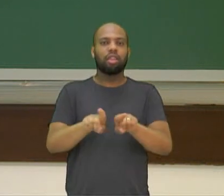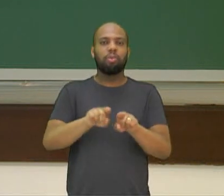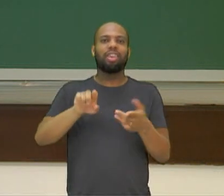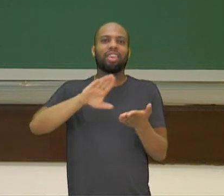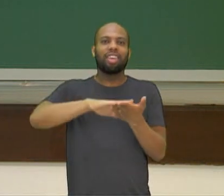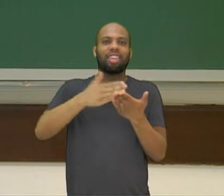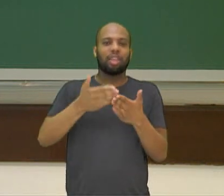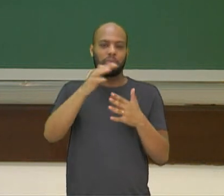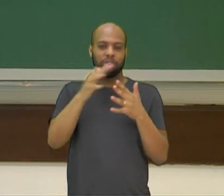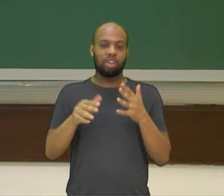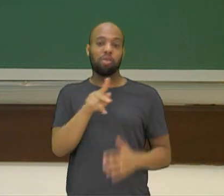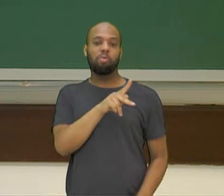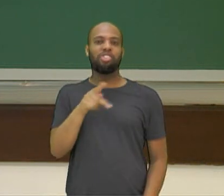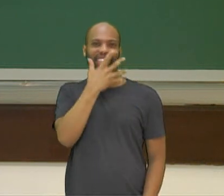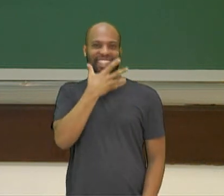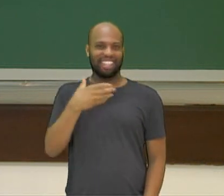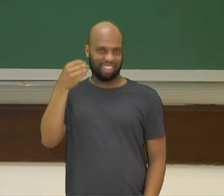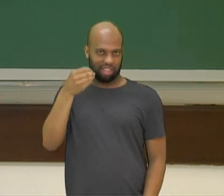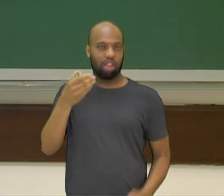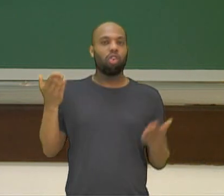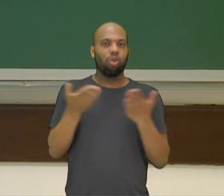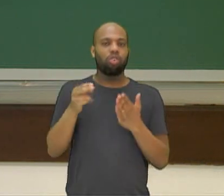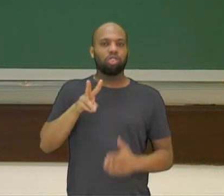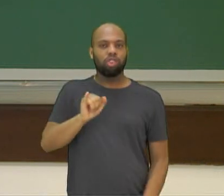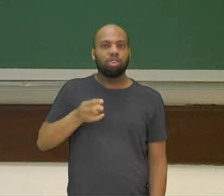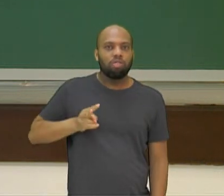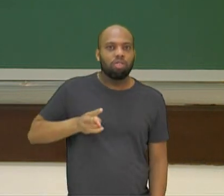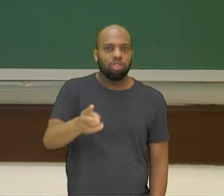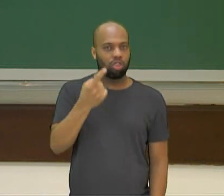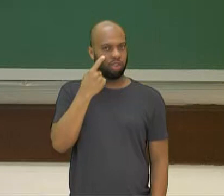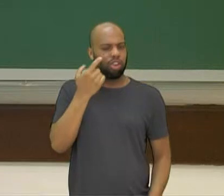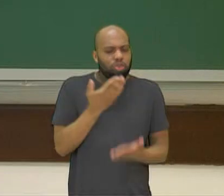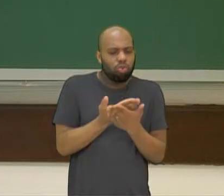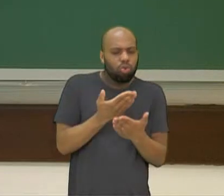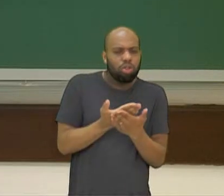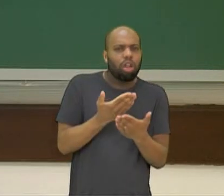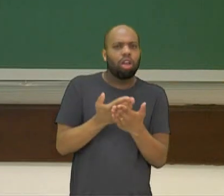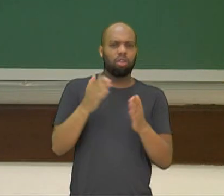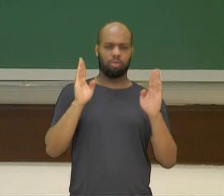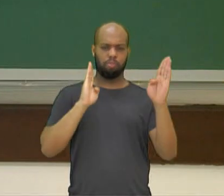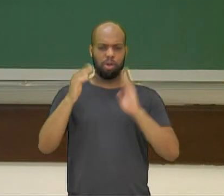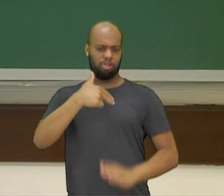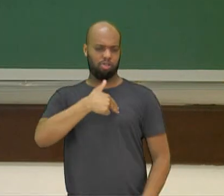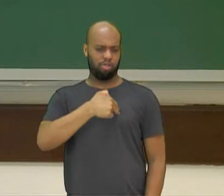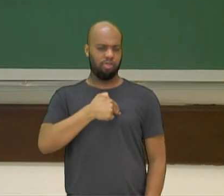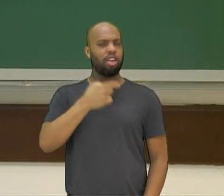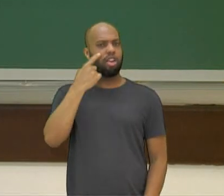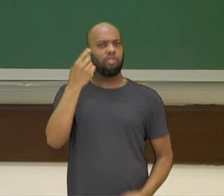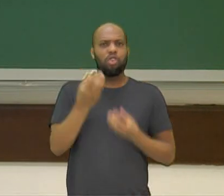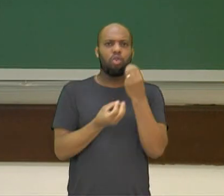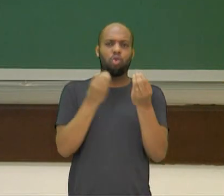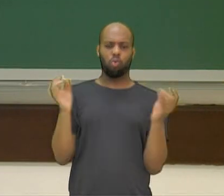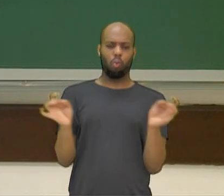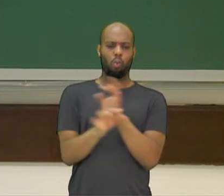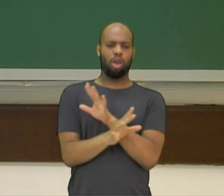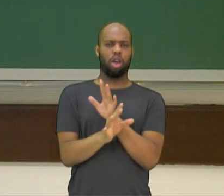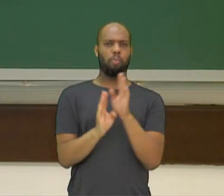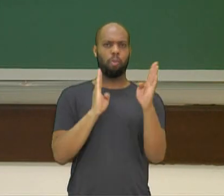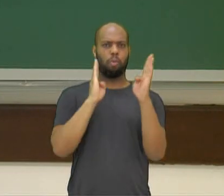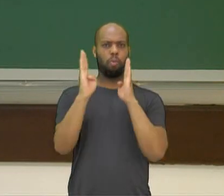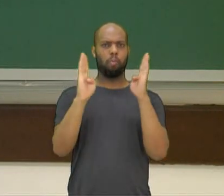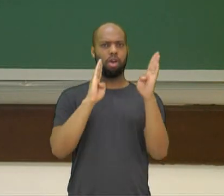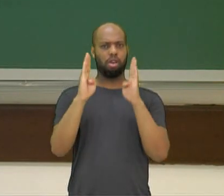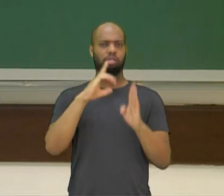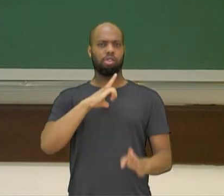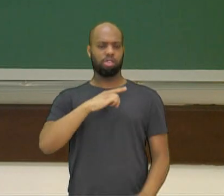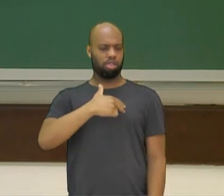professor Natan. Então, hoje a gente vai continuar, vendo a Era Vargas e entender como terminou esse período aí